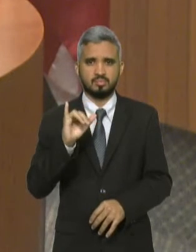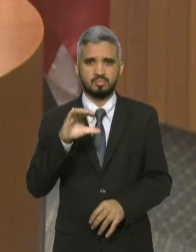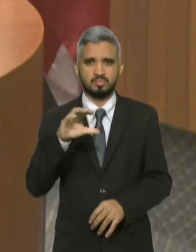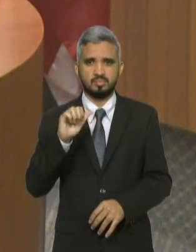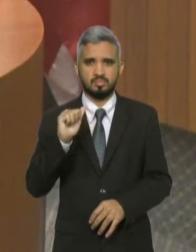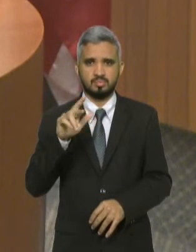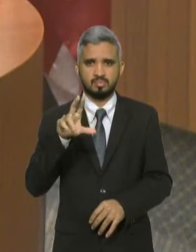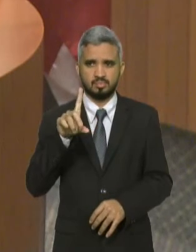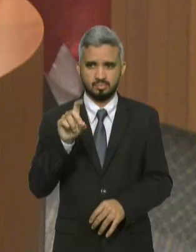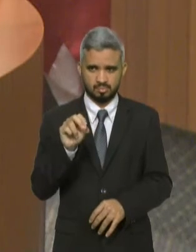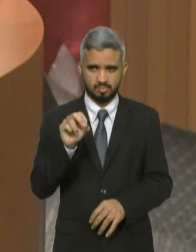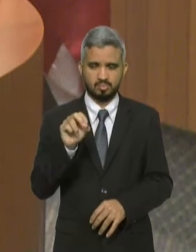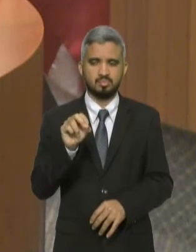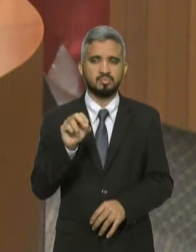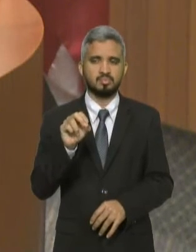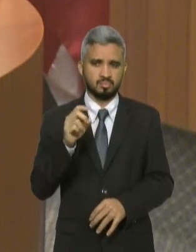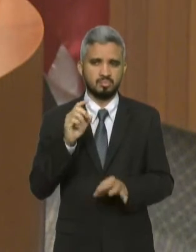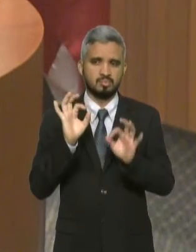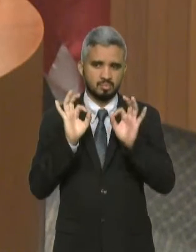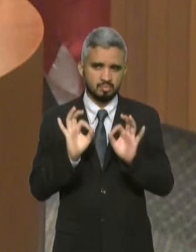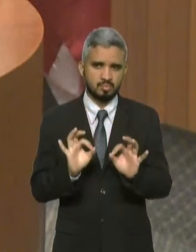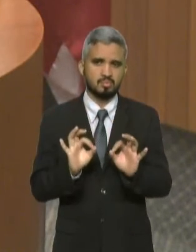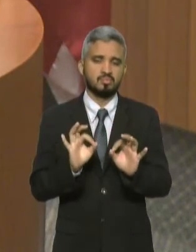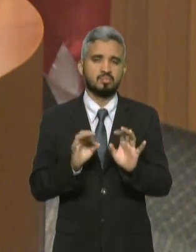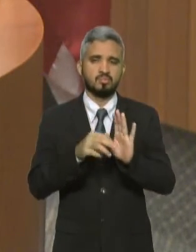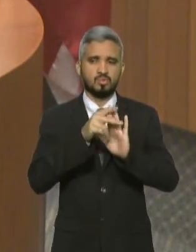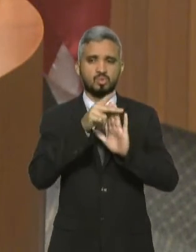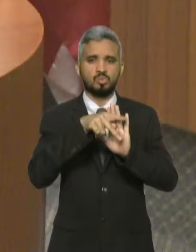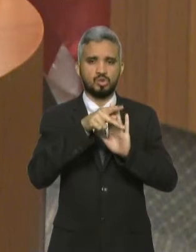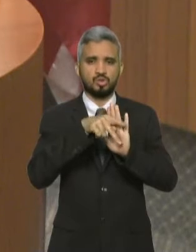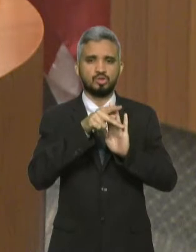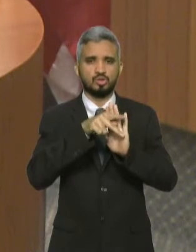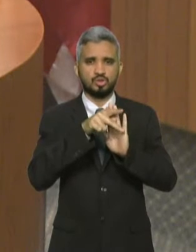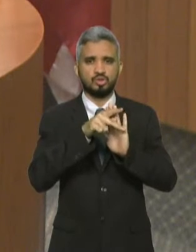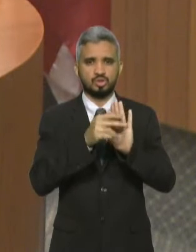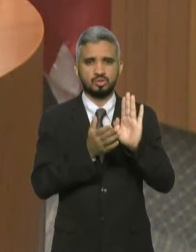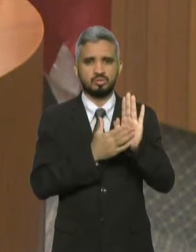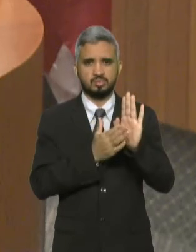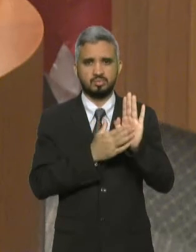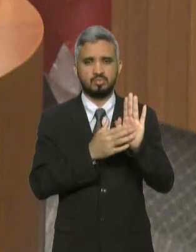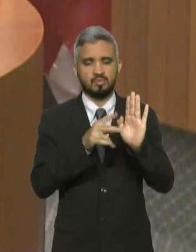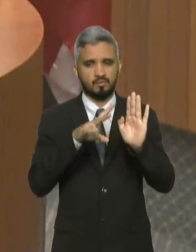nos faltará, não faltará a esse projeto o apoio